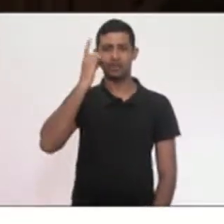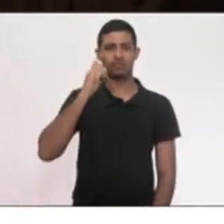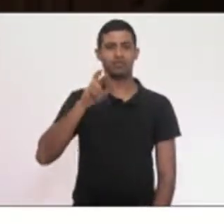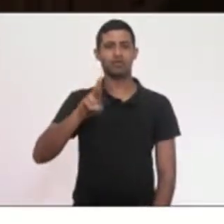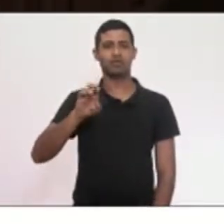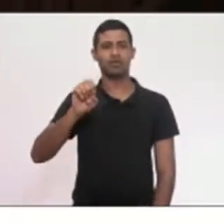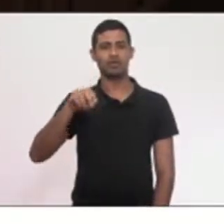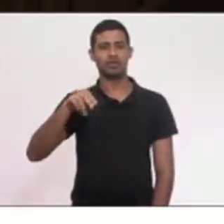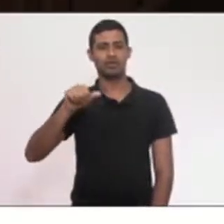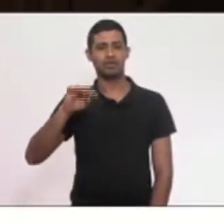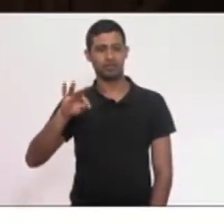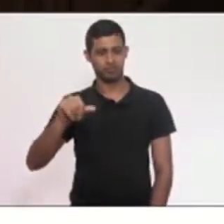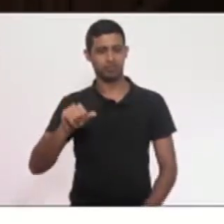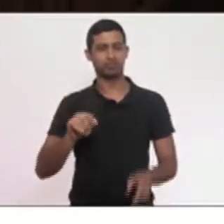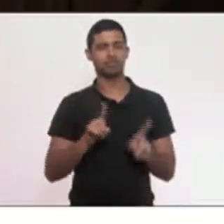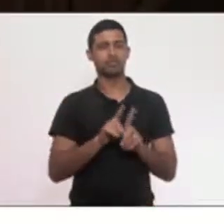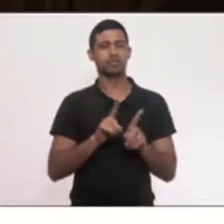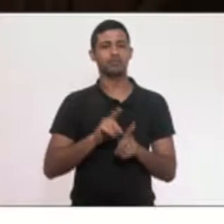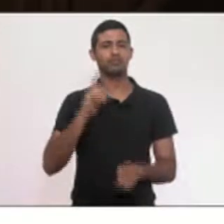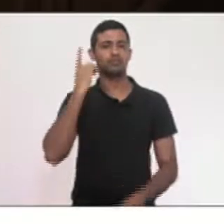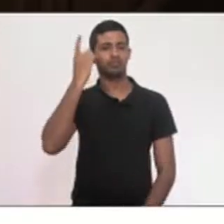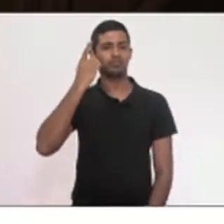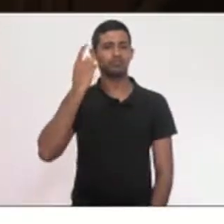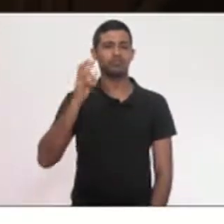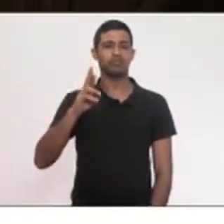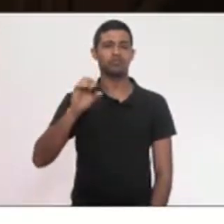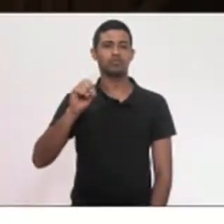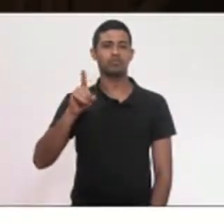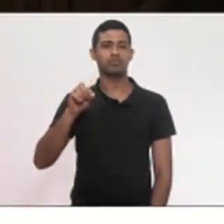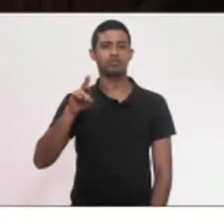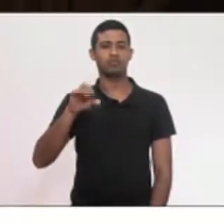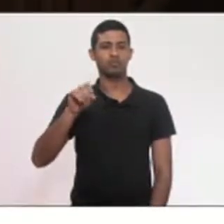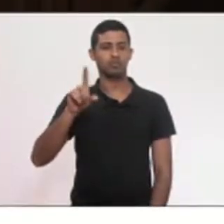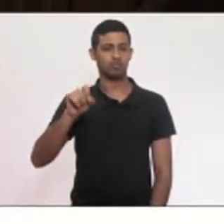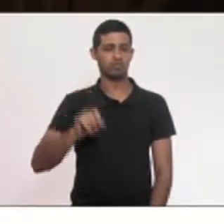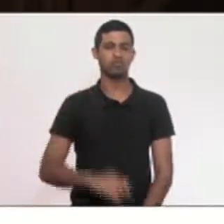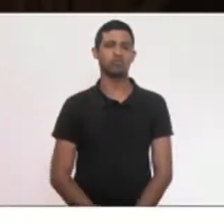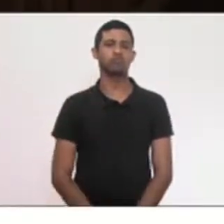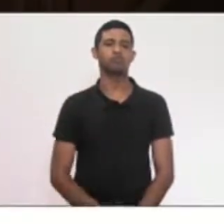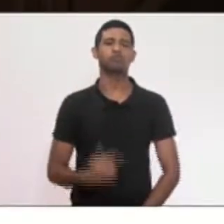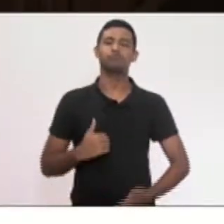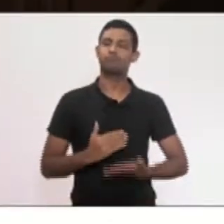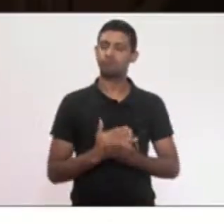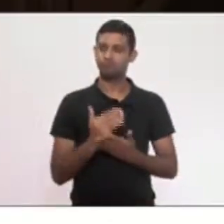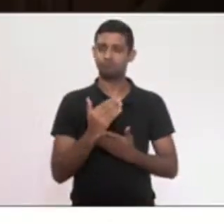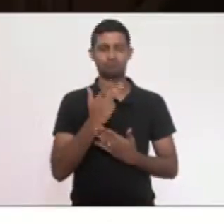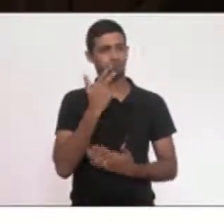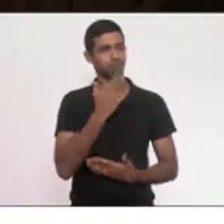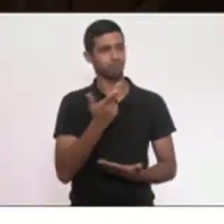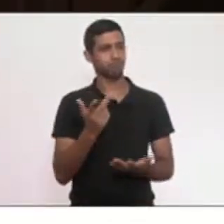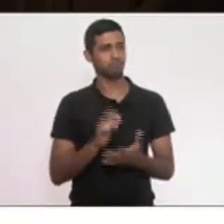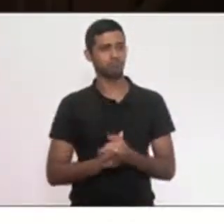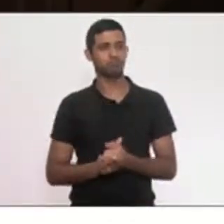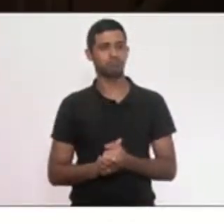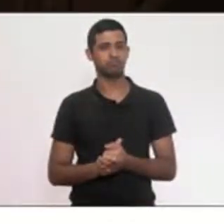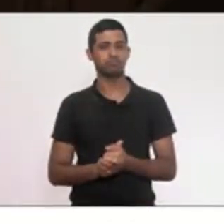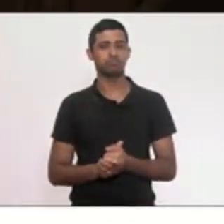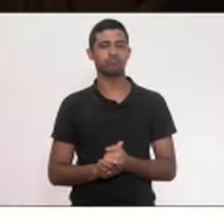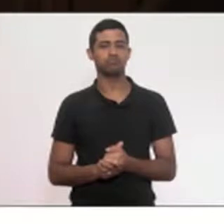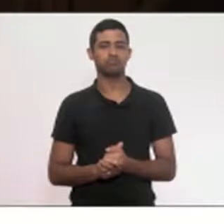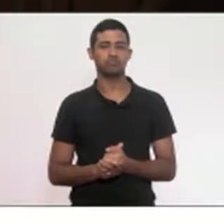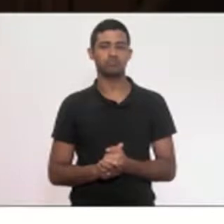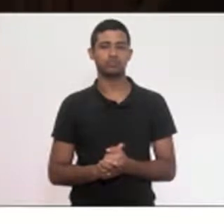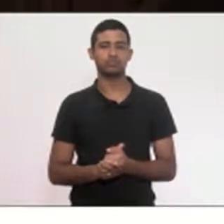Isonomia no uso do tempo. Portanto, começo preliminarmente com essa questão. Isso dito,